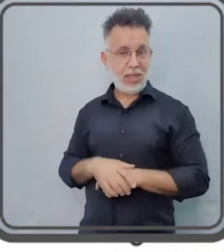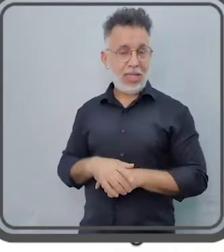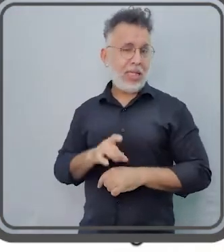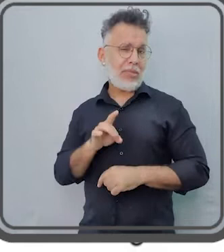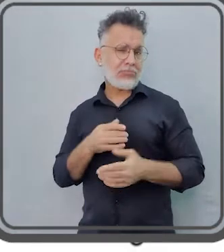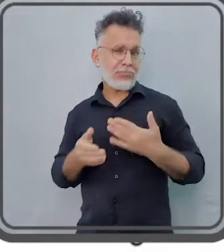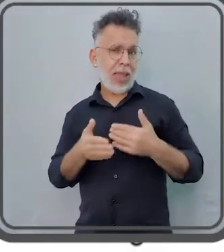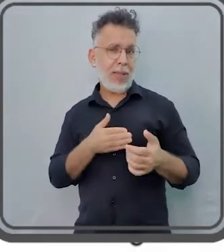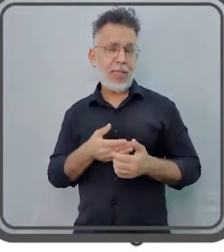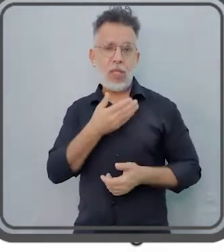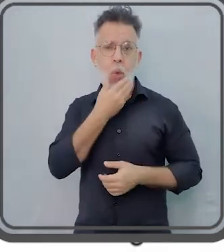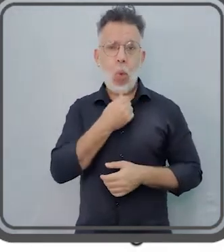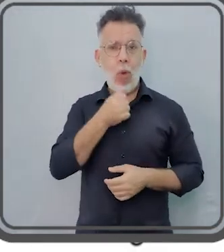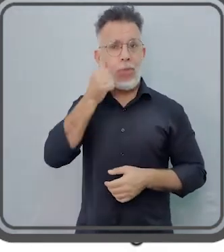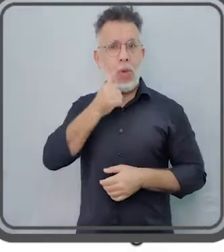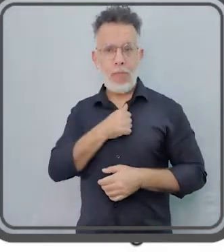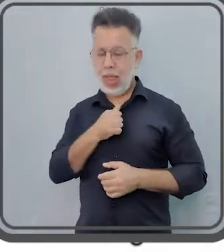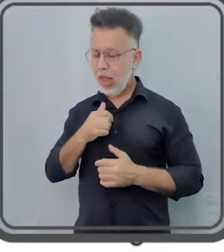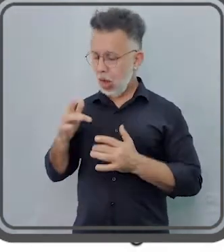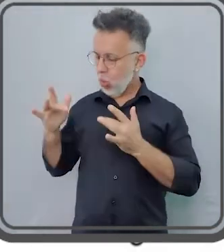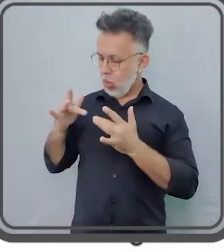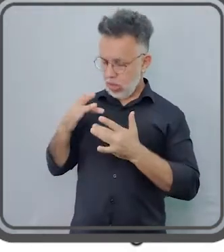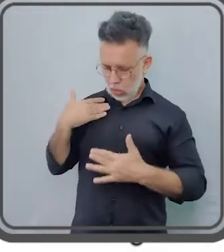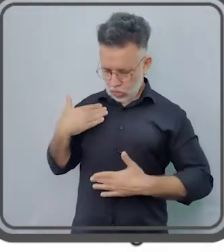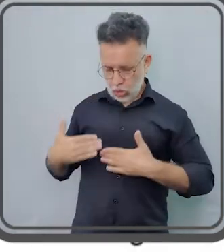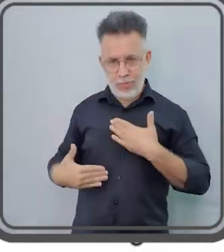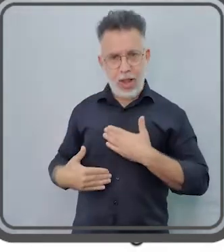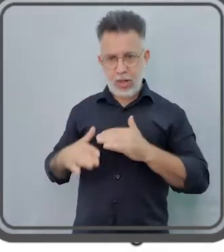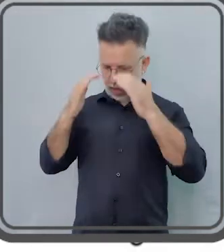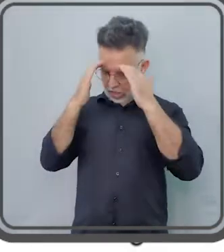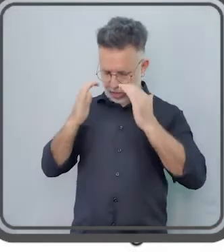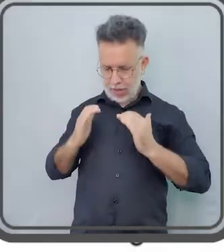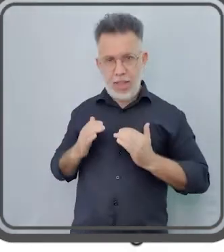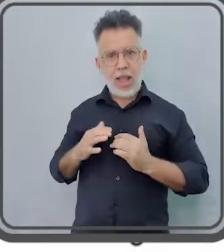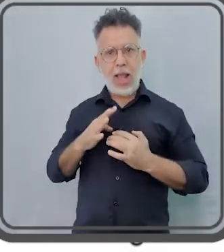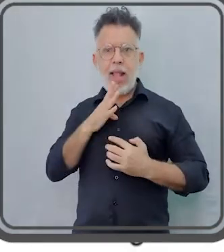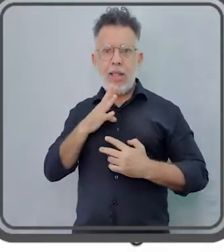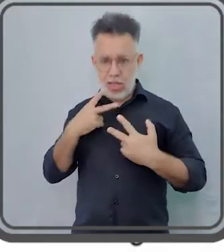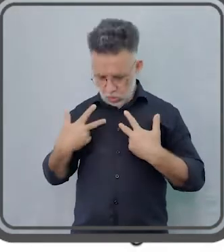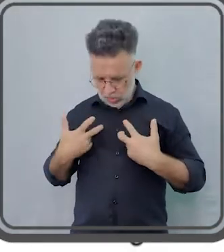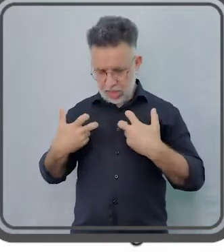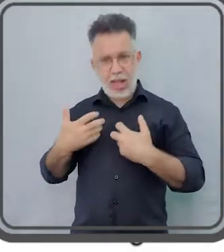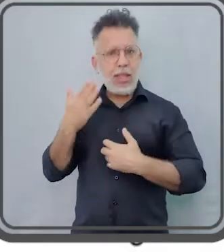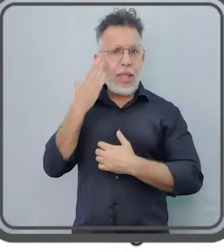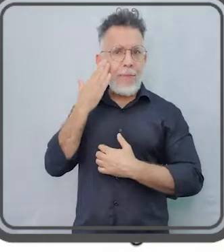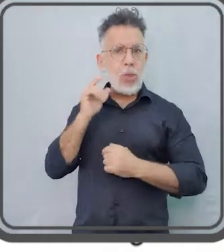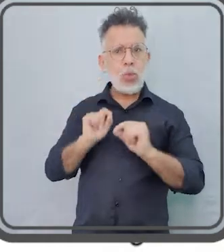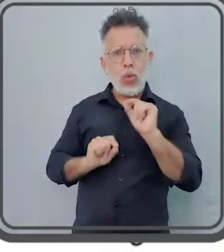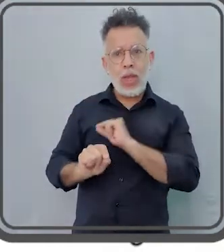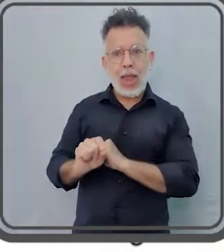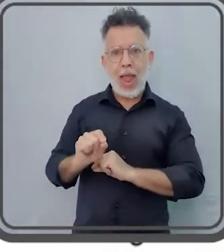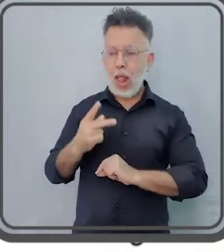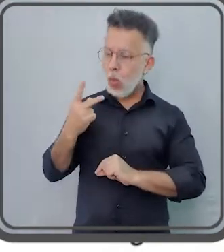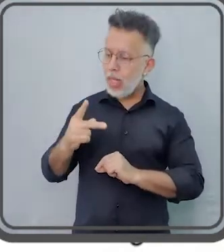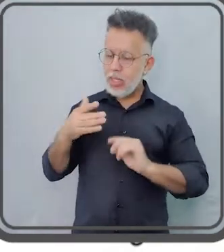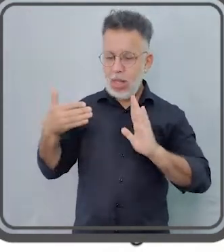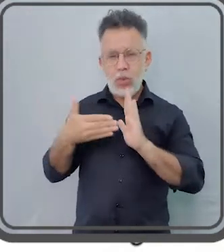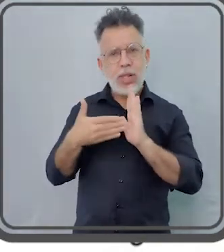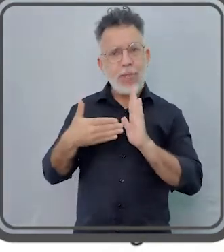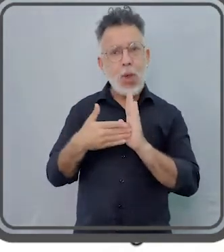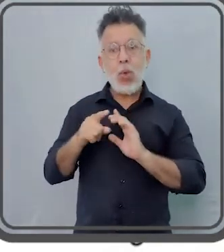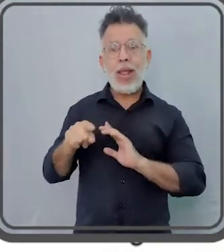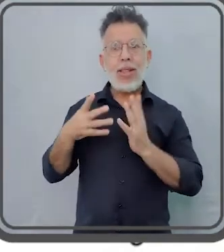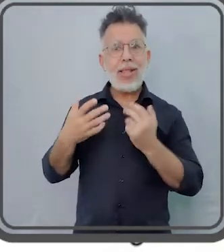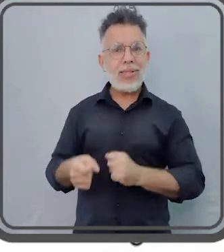conectados com seus corpos, se respeitando, se conhecendo, sabendo o que querem e o que não querem, quais são os seus limites, o que eles aceitam, o que eles não